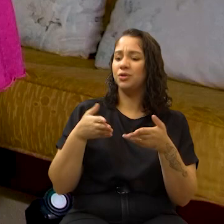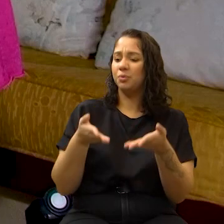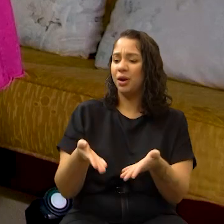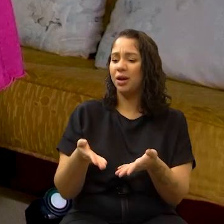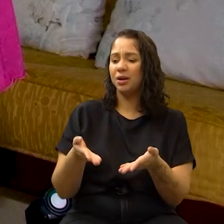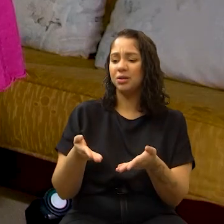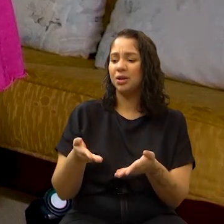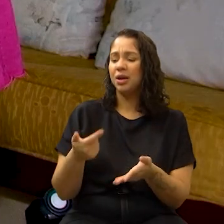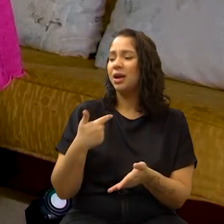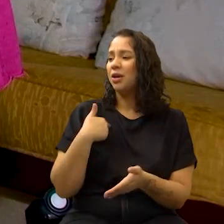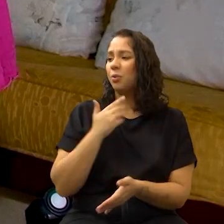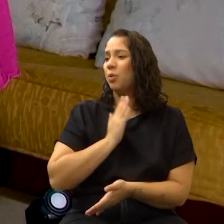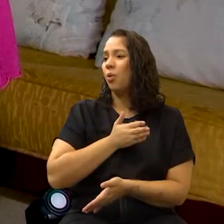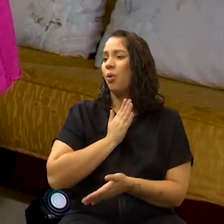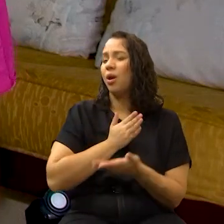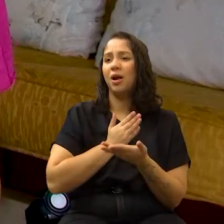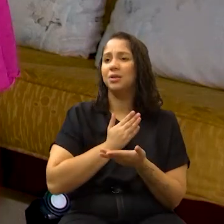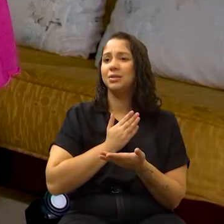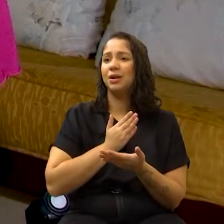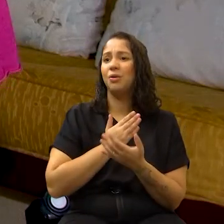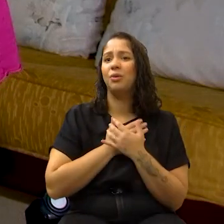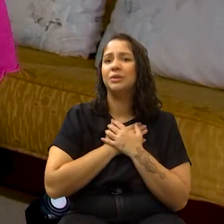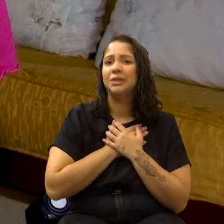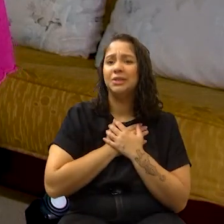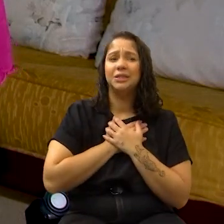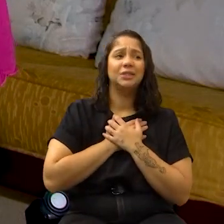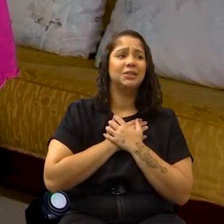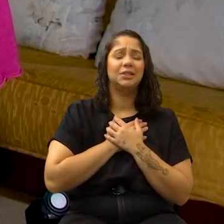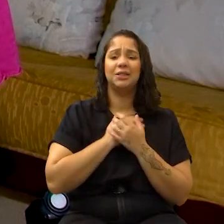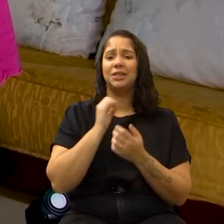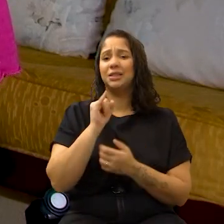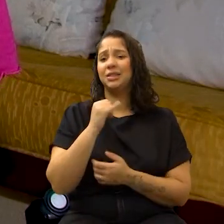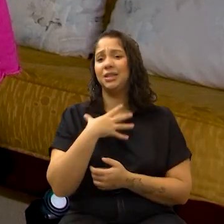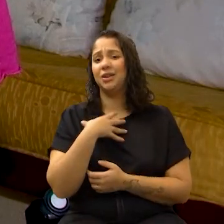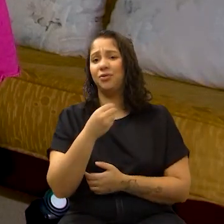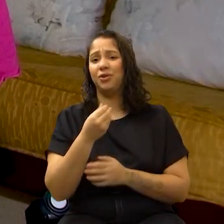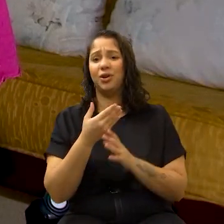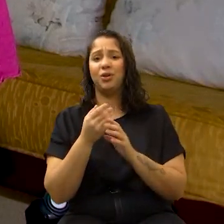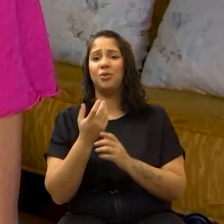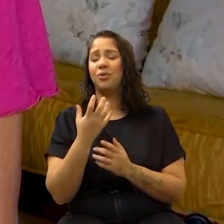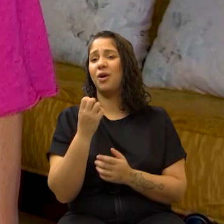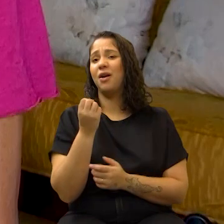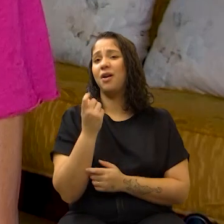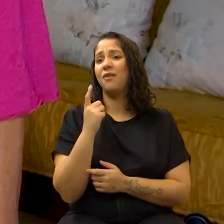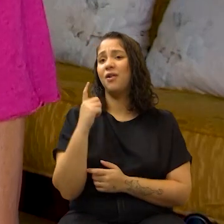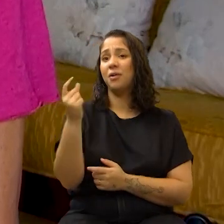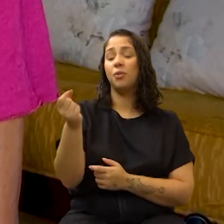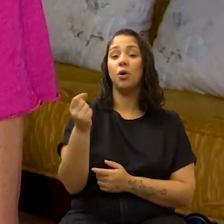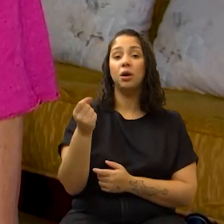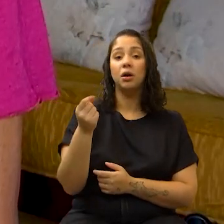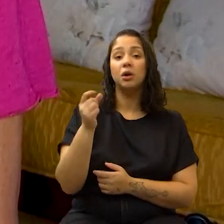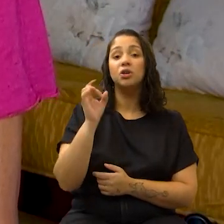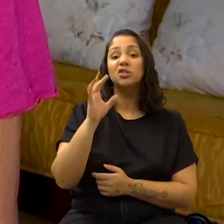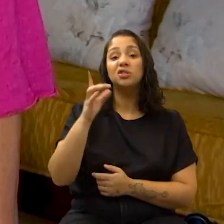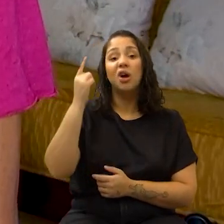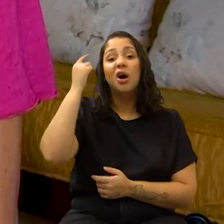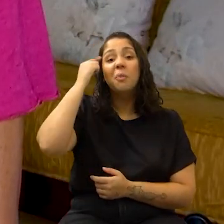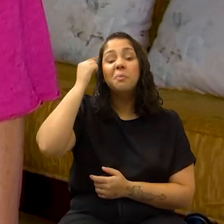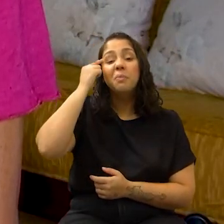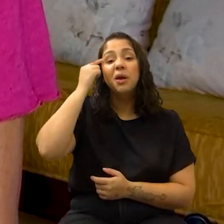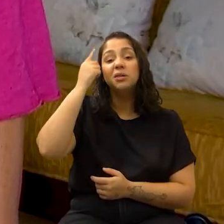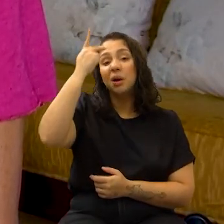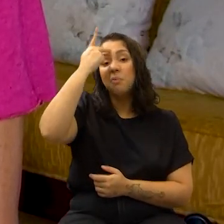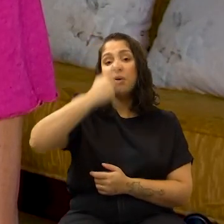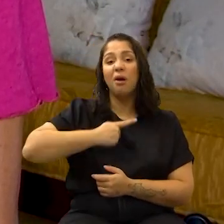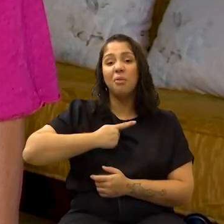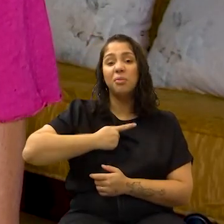isso. Eu não tenho, meu coração não vai aguentar se a criança vai embora. Então a pessoa pensa muito nela e ela não pensa,